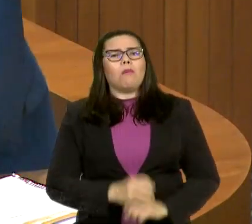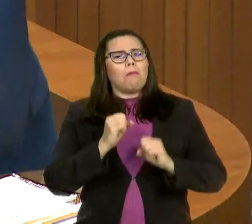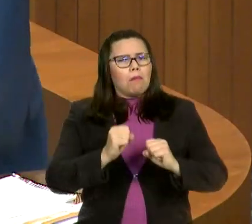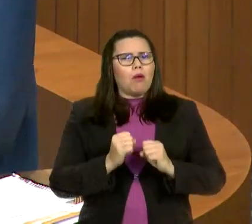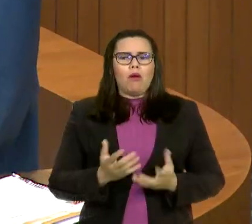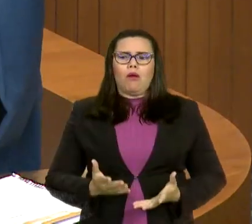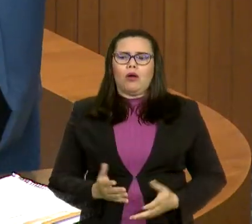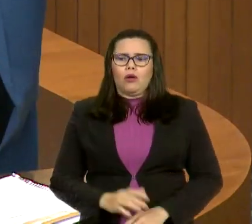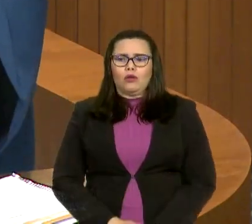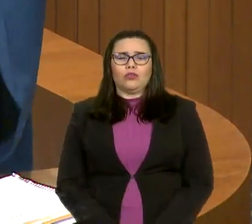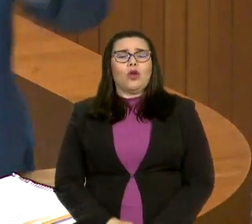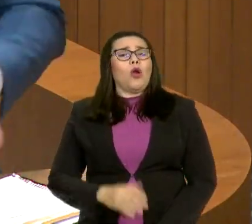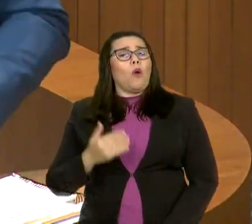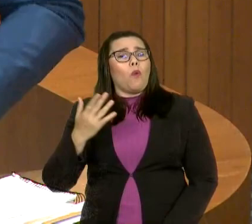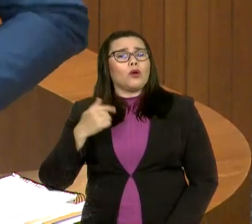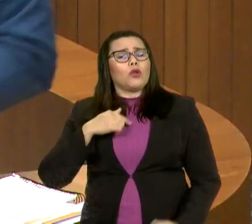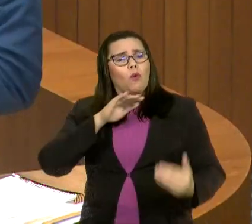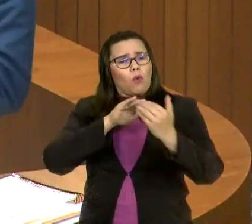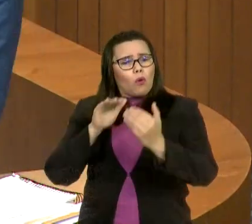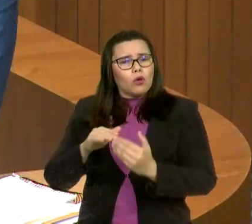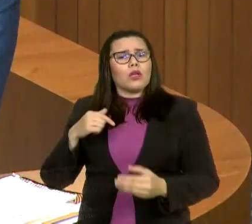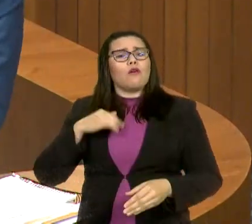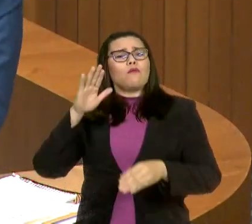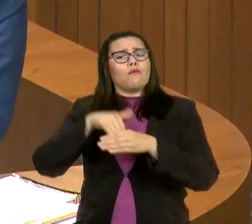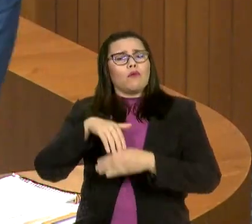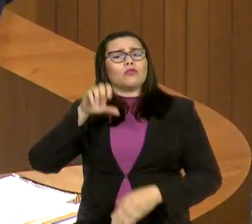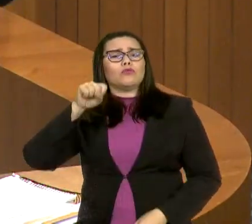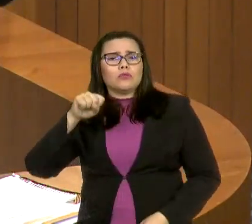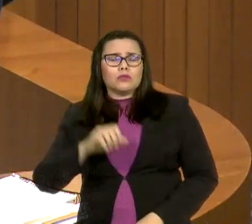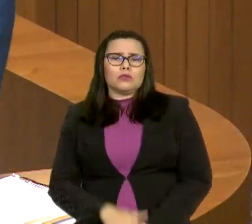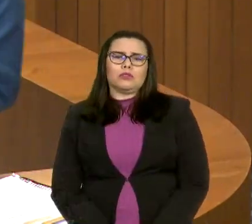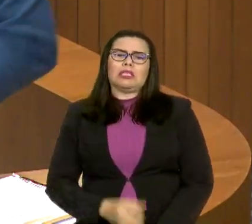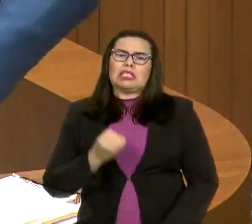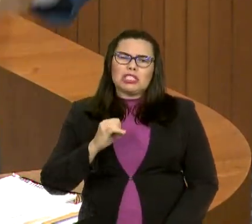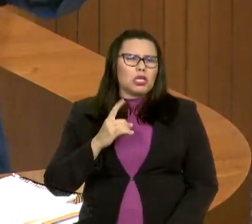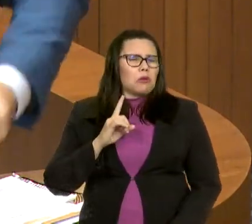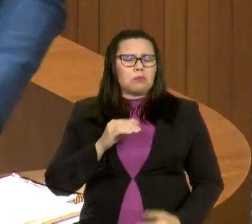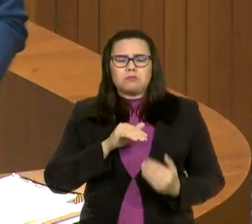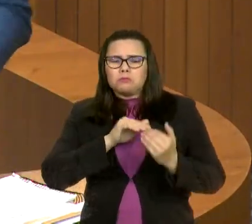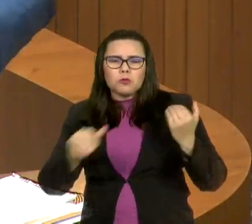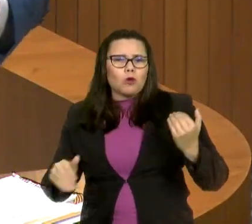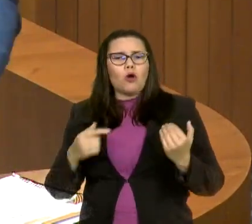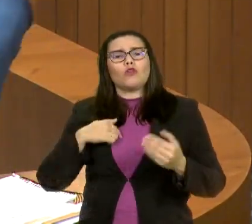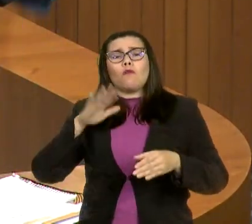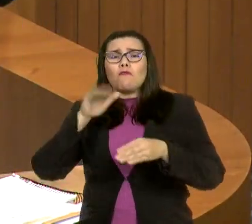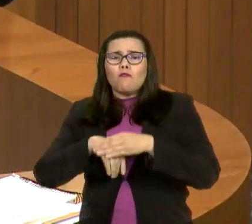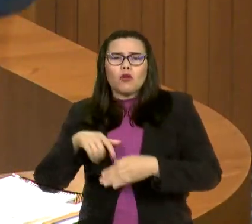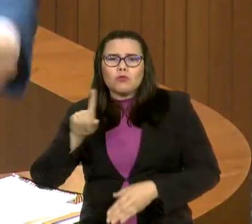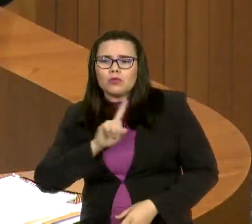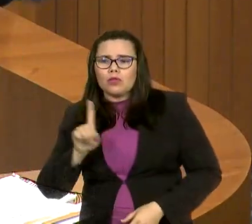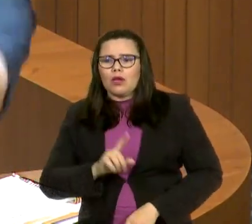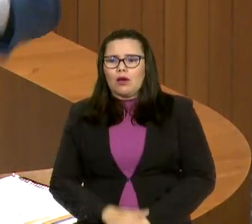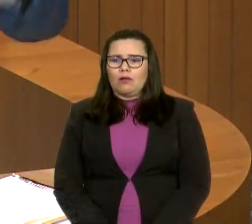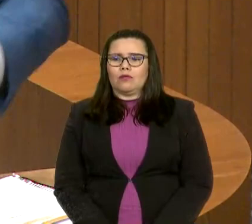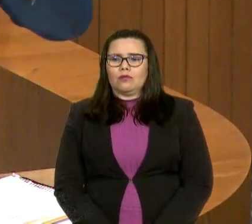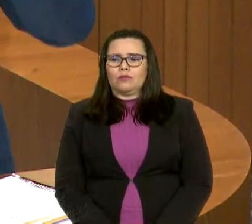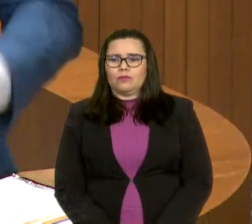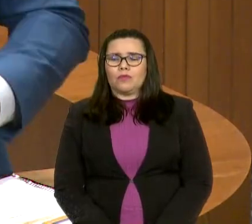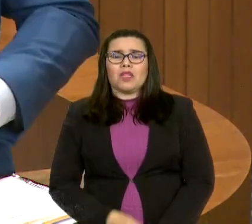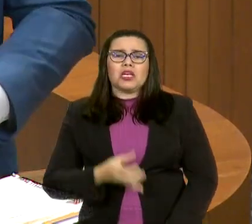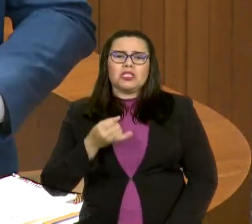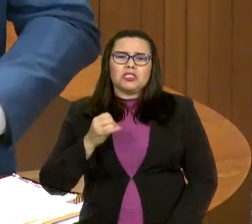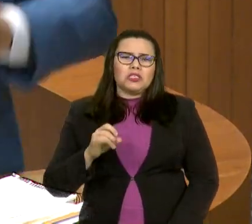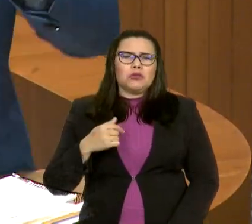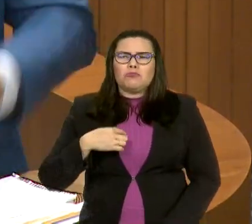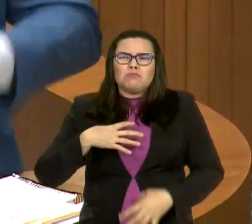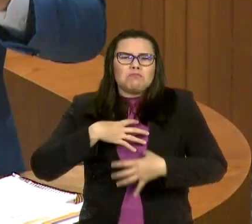Quando eu concordar, eu vou votar a favor. Quando eu não concordar, eu votarei contra. Quando eu ficar desconfortável, eu me